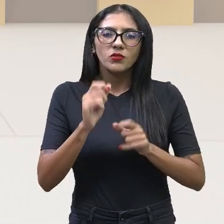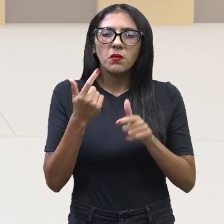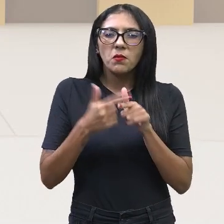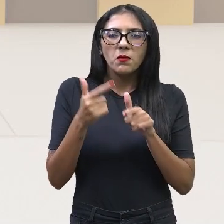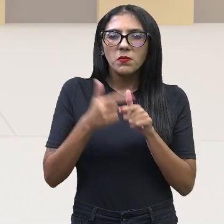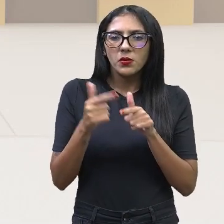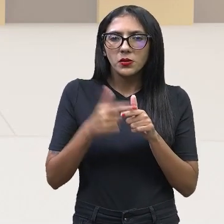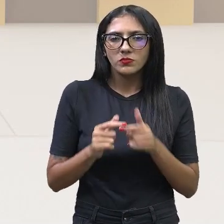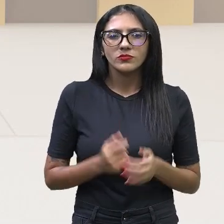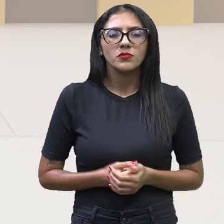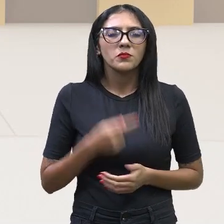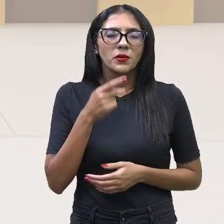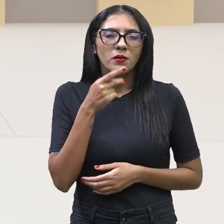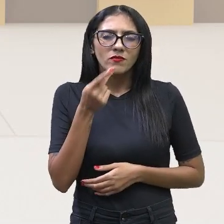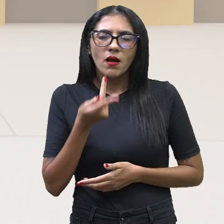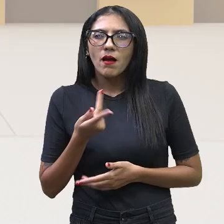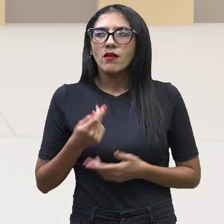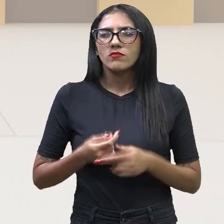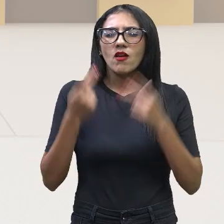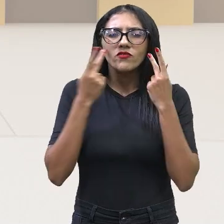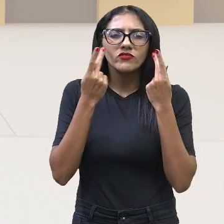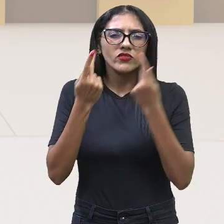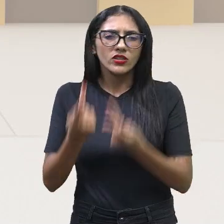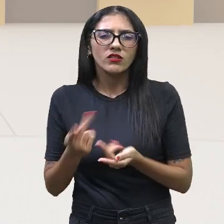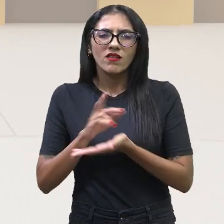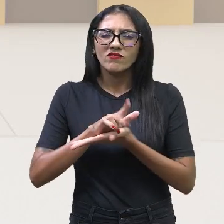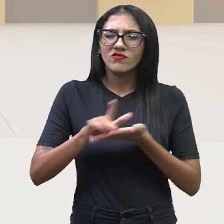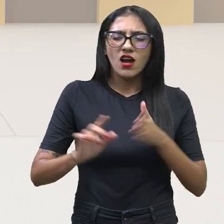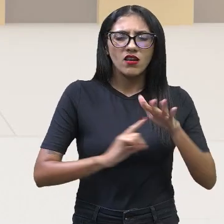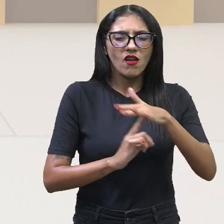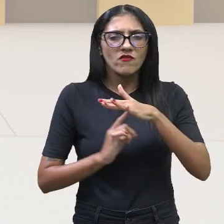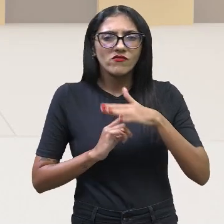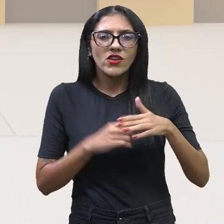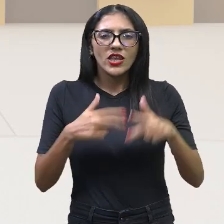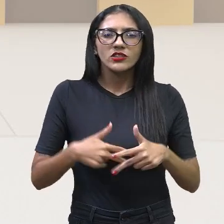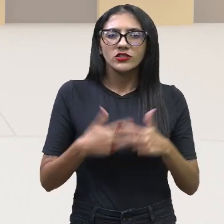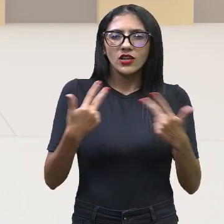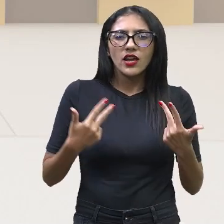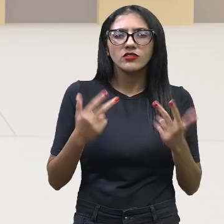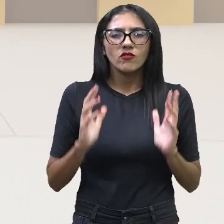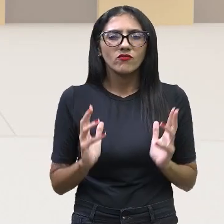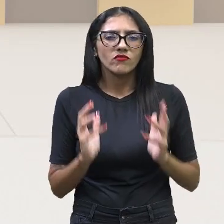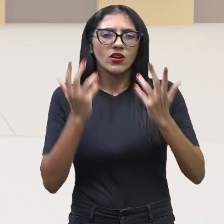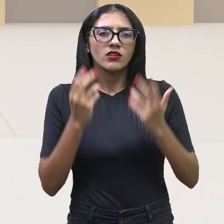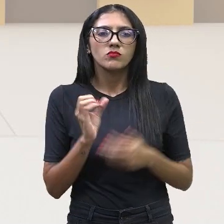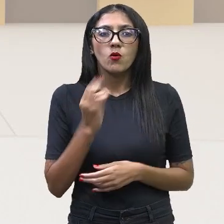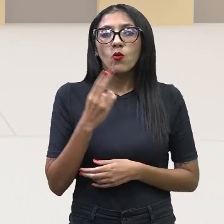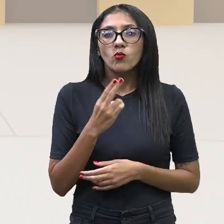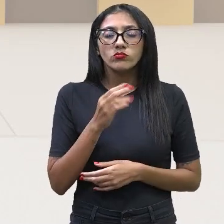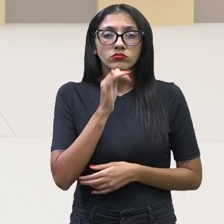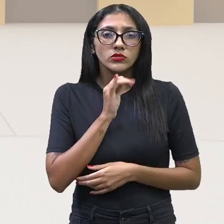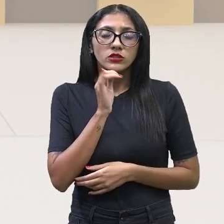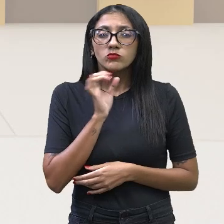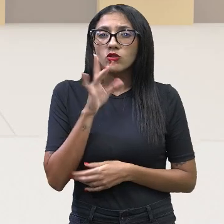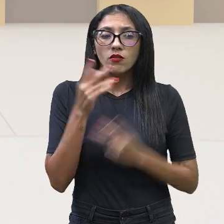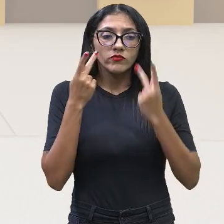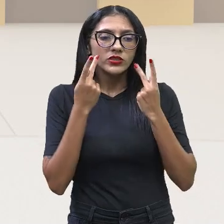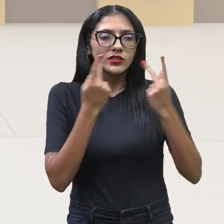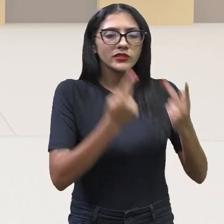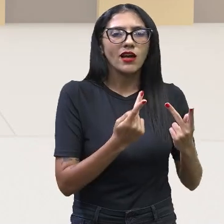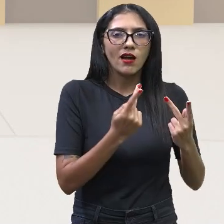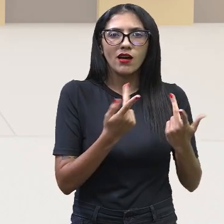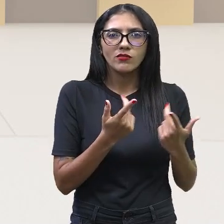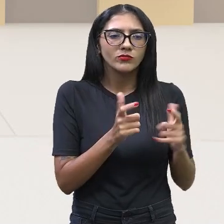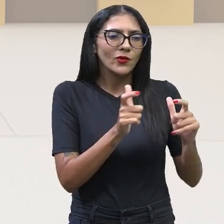Viagens de campo, feiras étnicas, festivais, pessoal. Ou simplesmente uma visita a um restaurante étnico, se é que